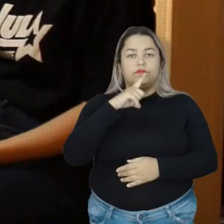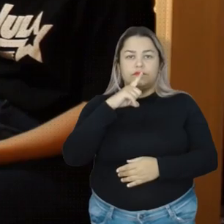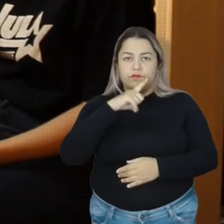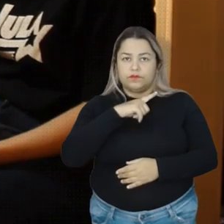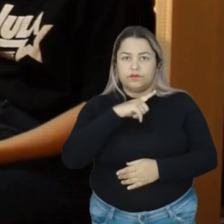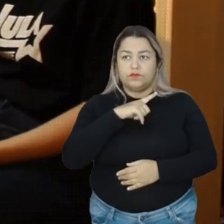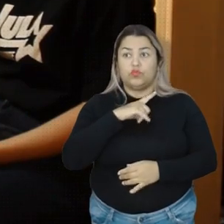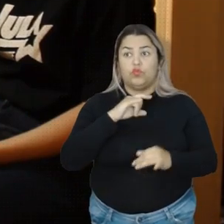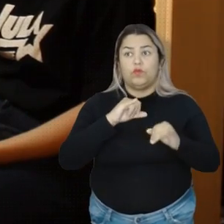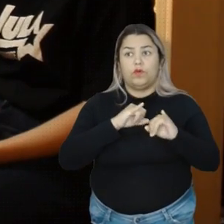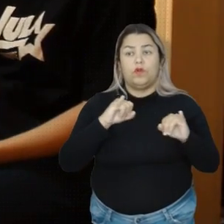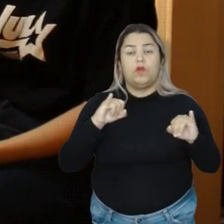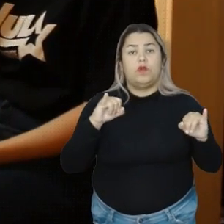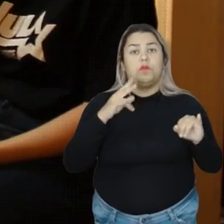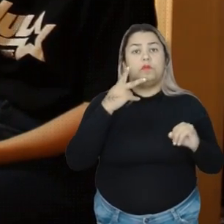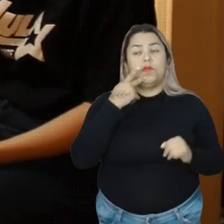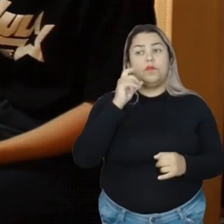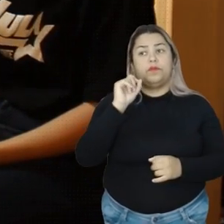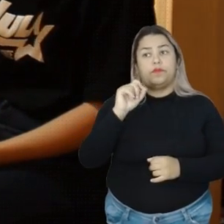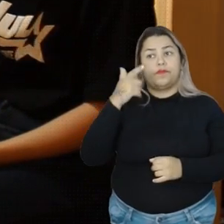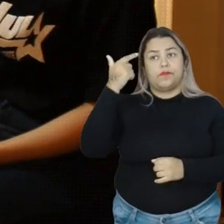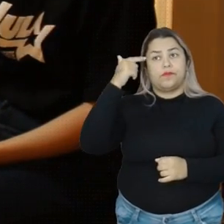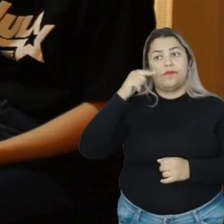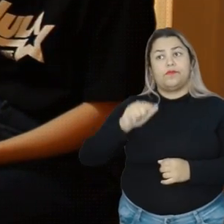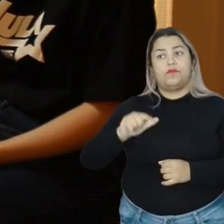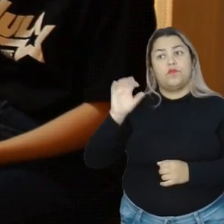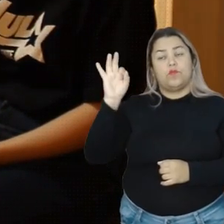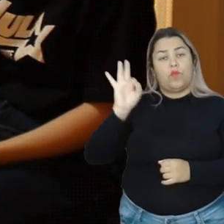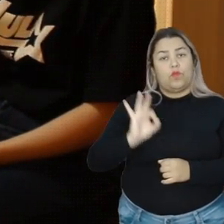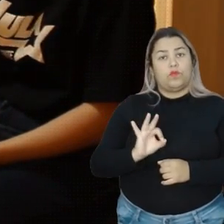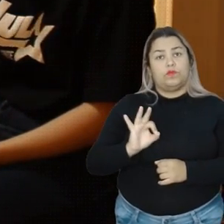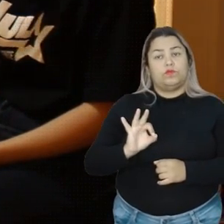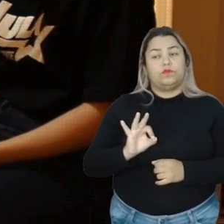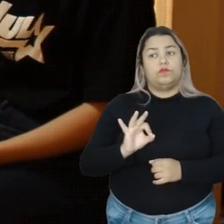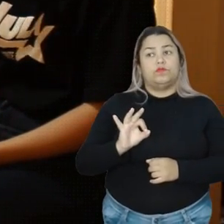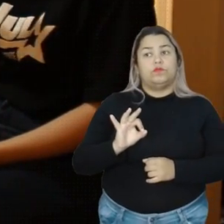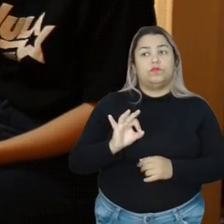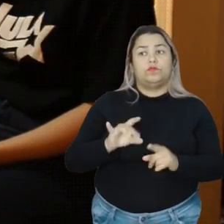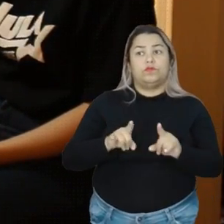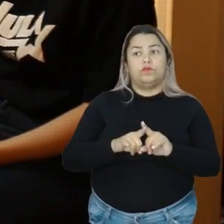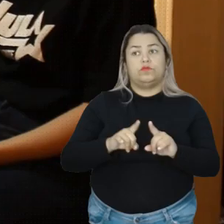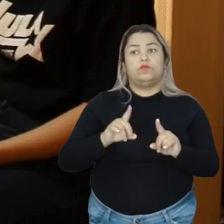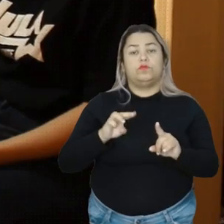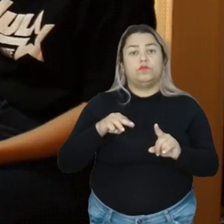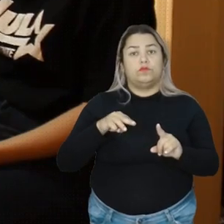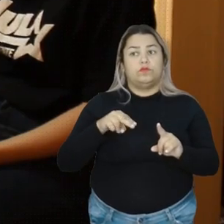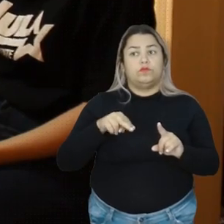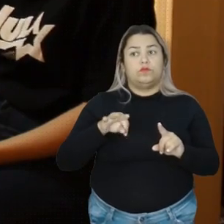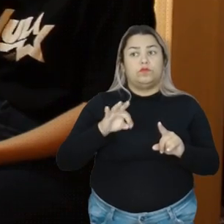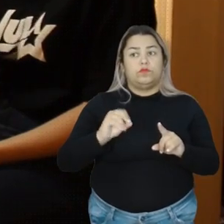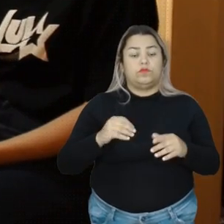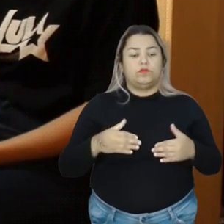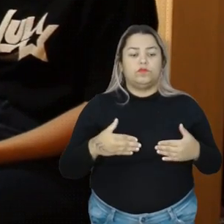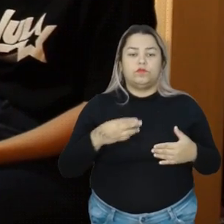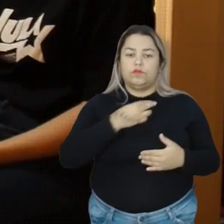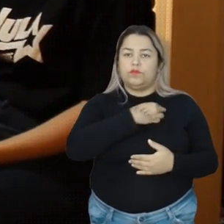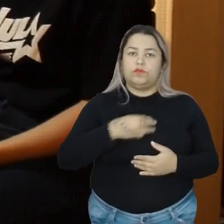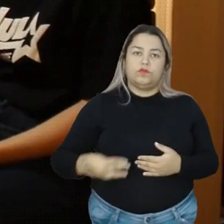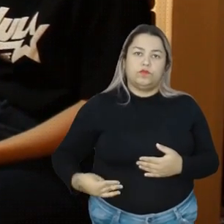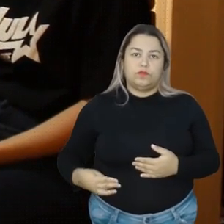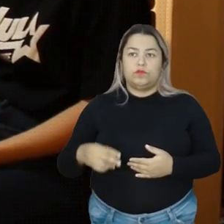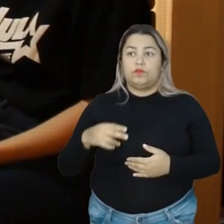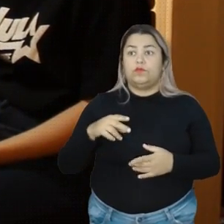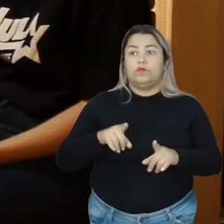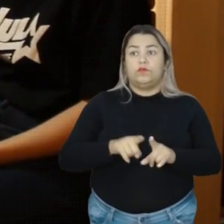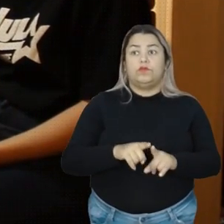campanha, né, para recuperar o percentual que o Delfim Neto, que era ministro da Fazenda, super poderoso